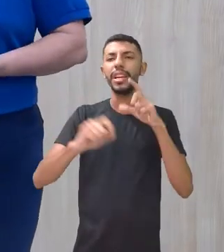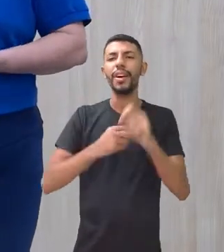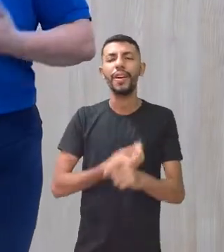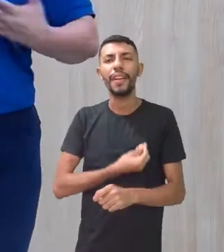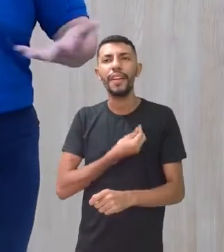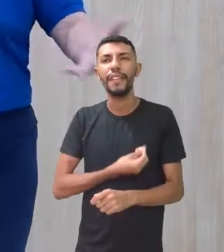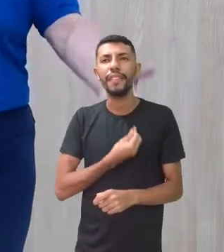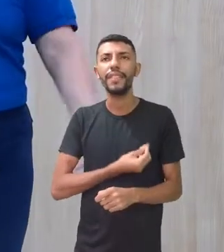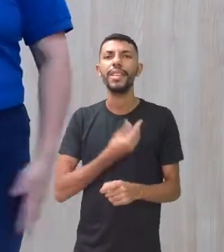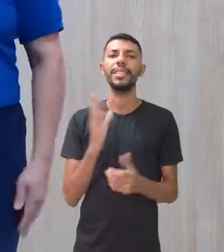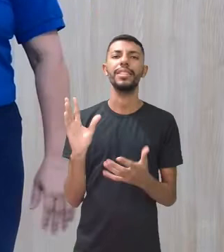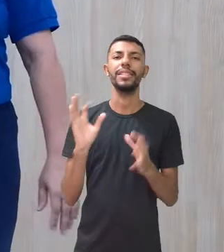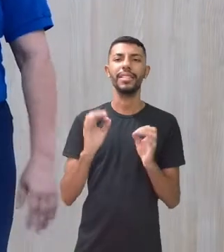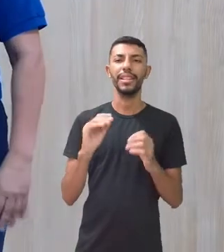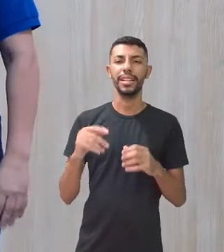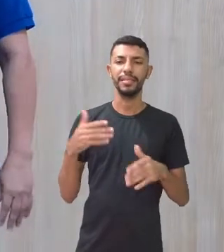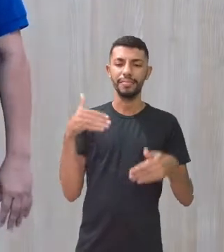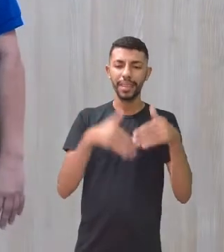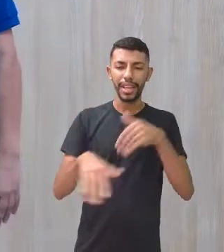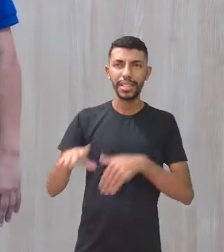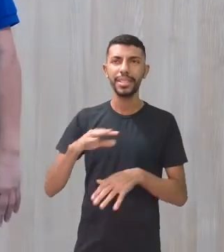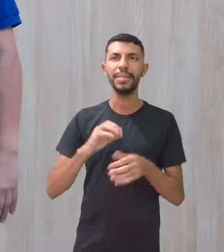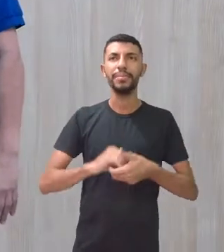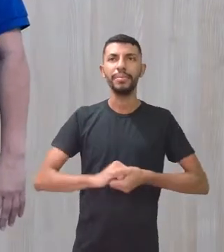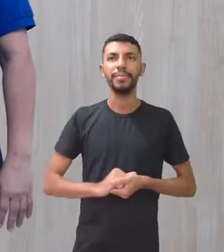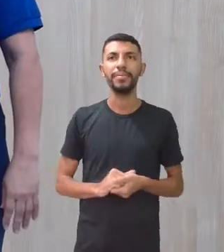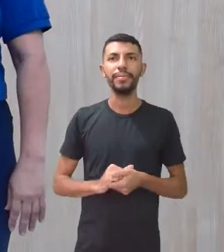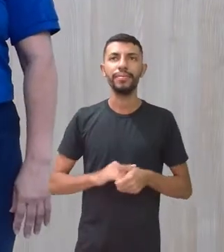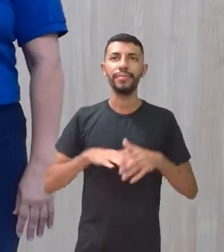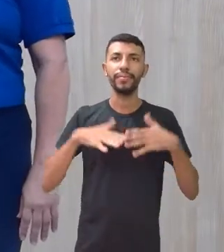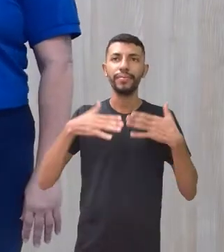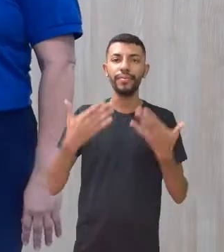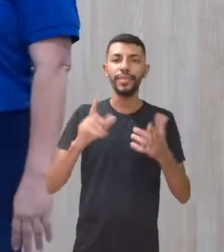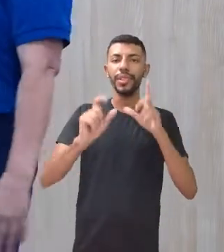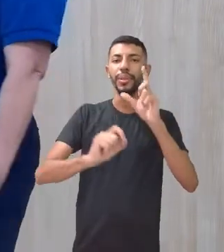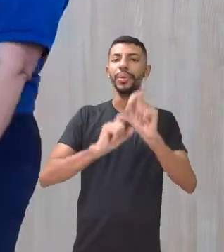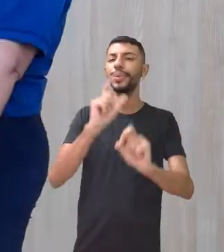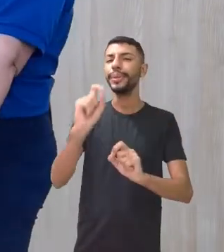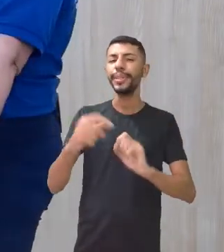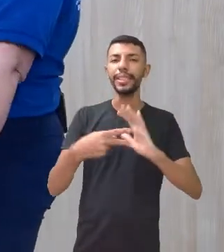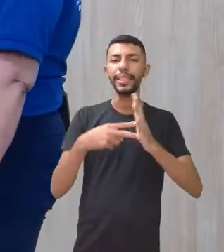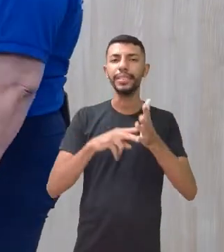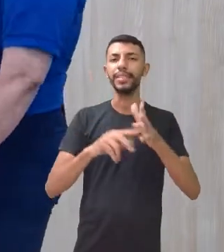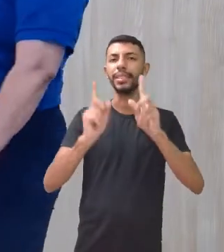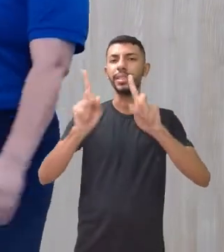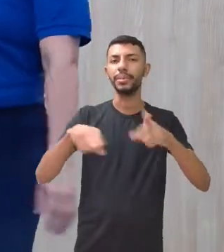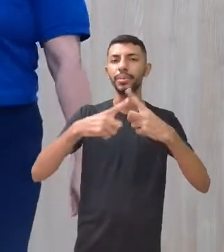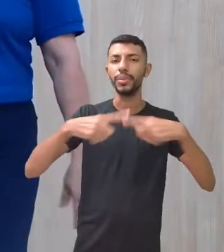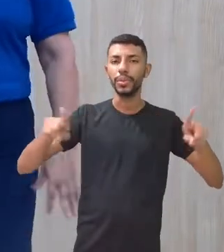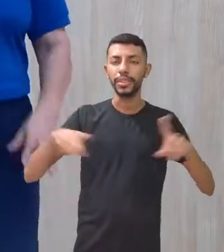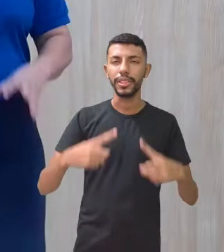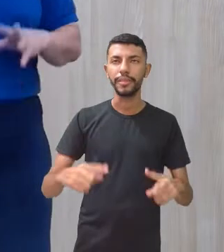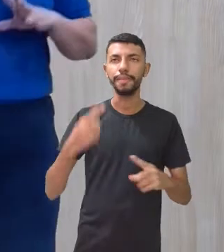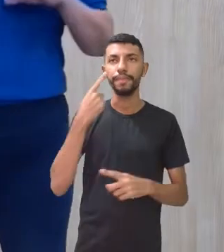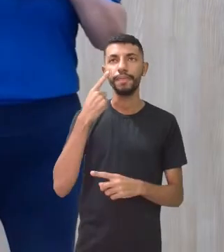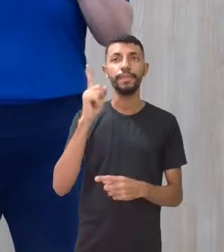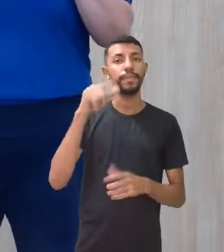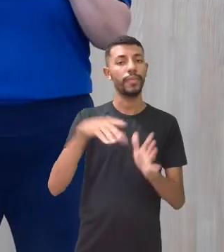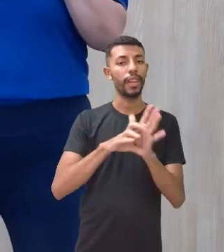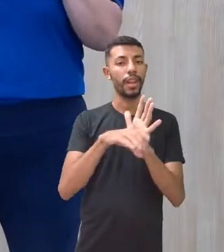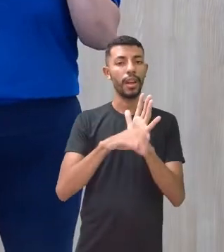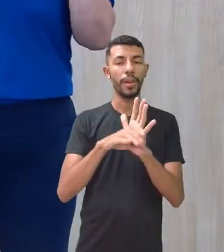vida e faz parte da nossa vida. E aí, o que é música? Bom, esse é um